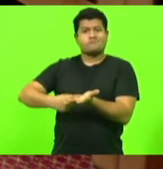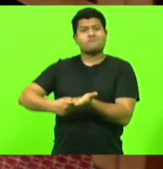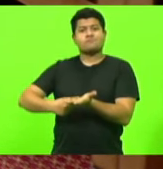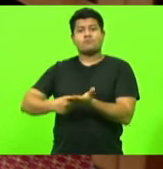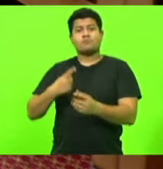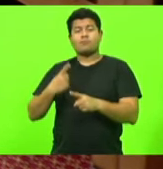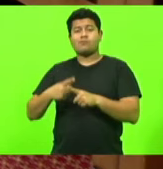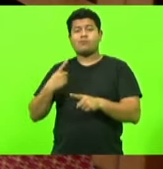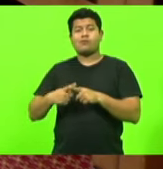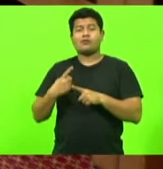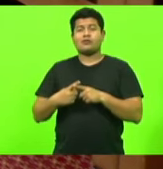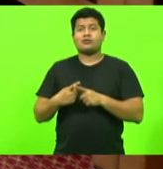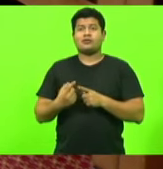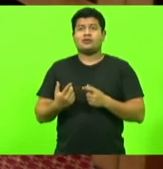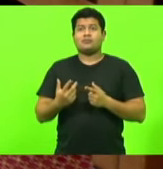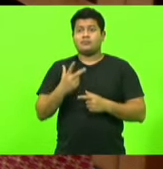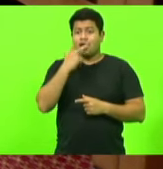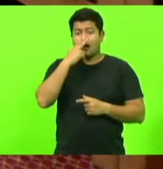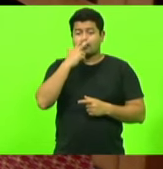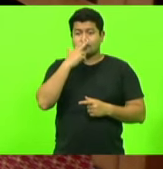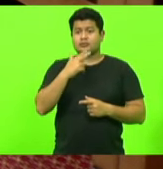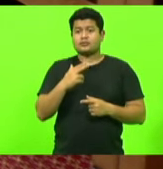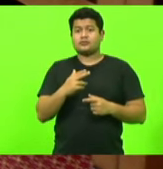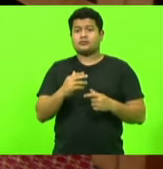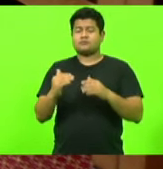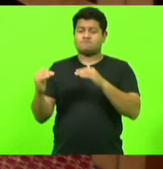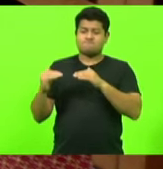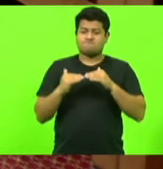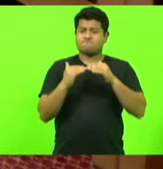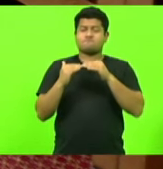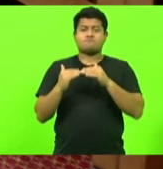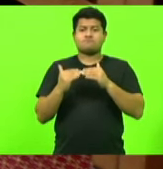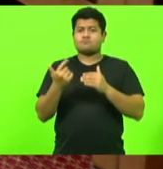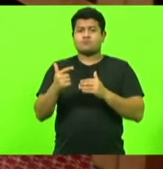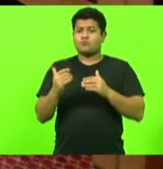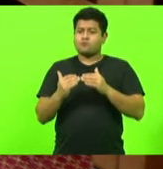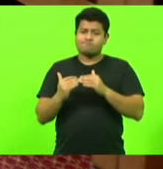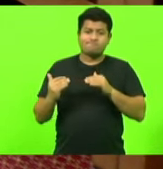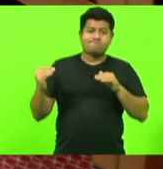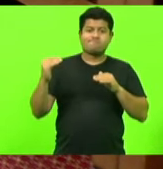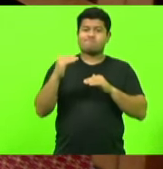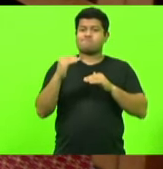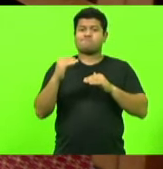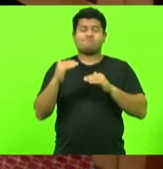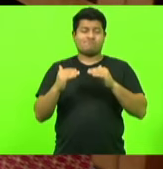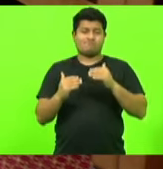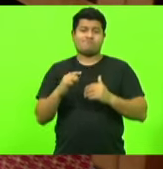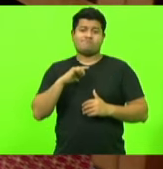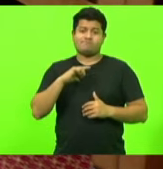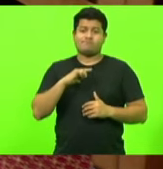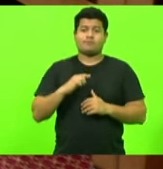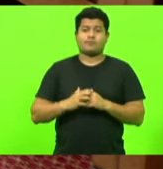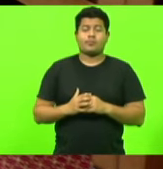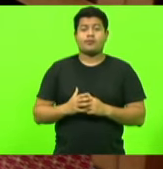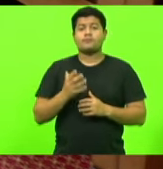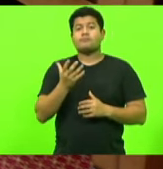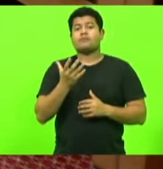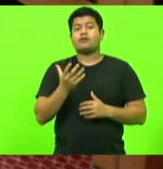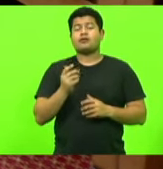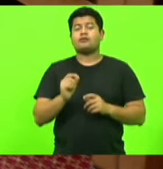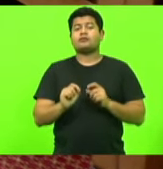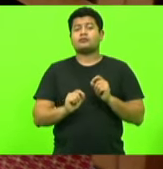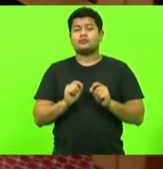não havia mais convergência e sim divergência. Mas o que eu quero ressaltar, a